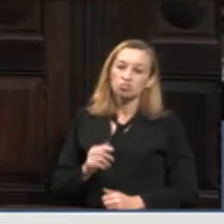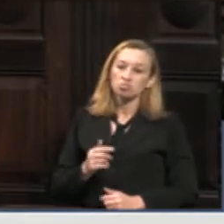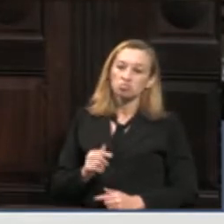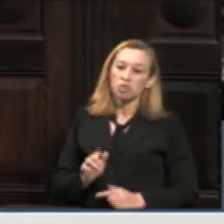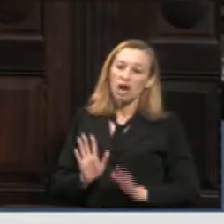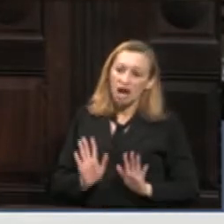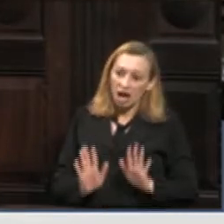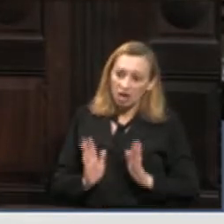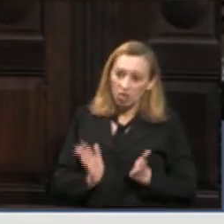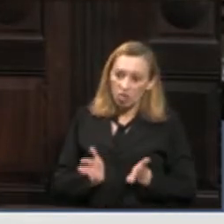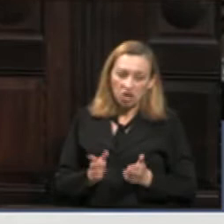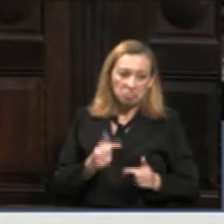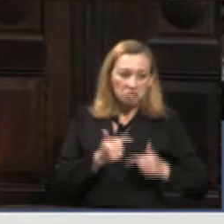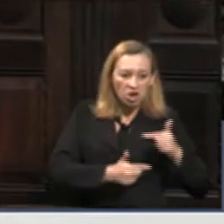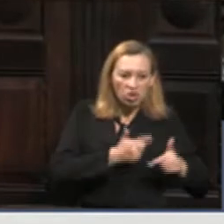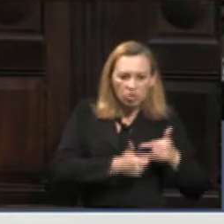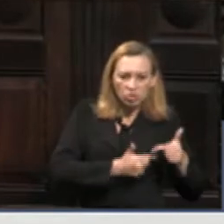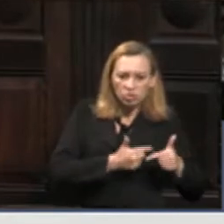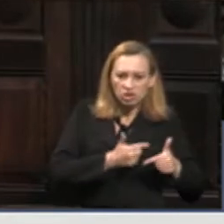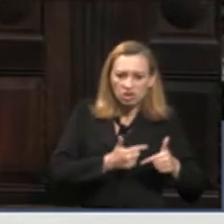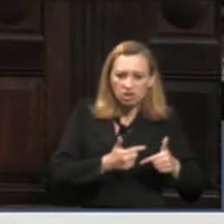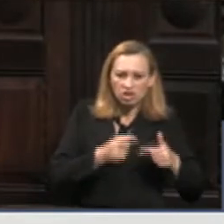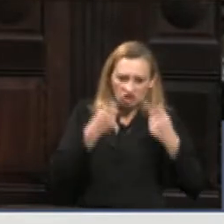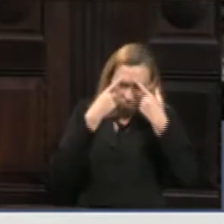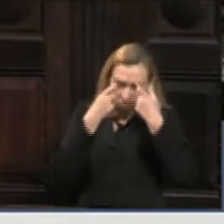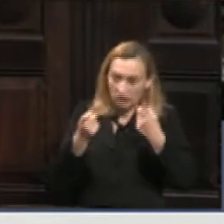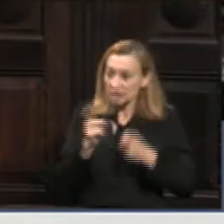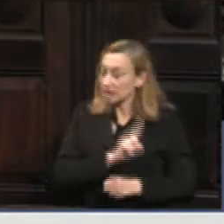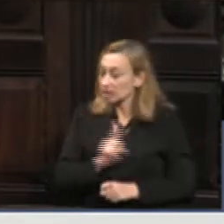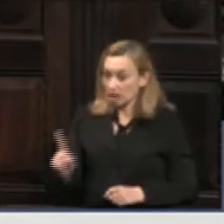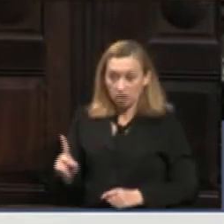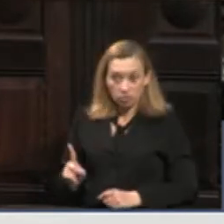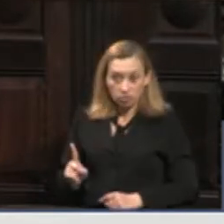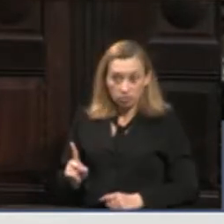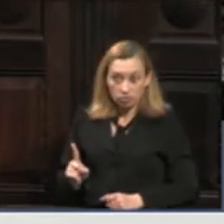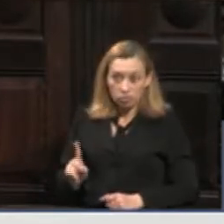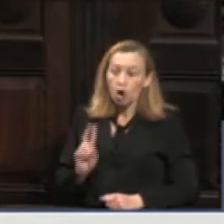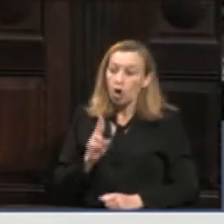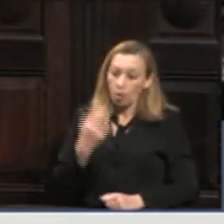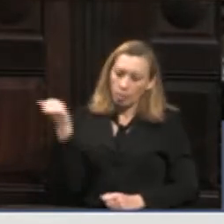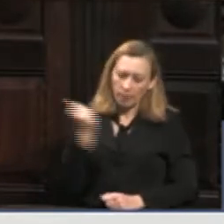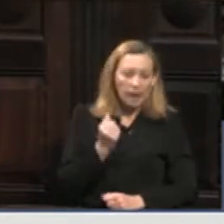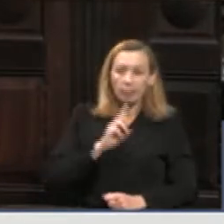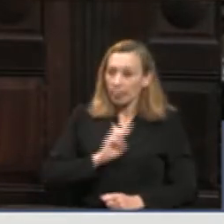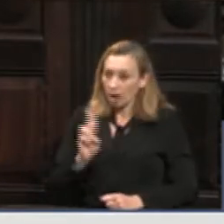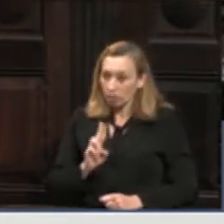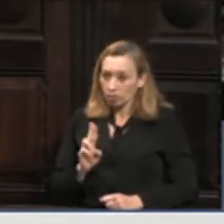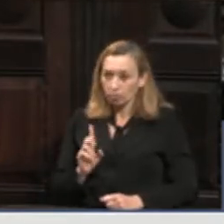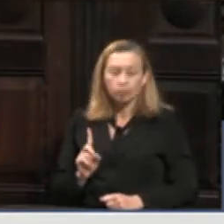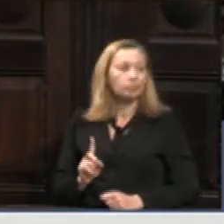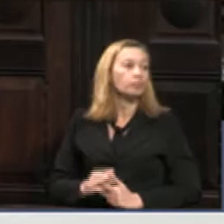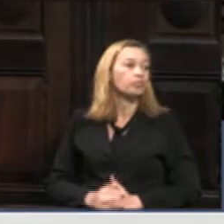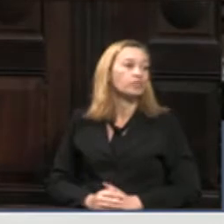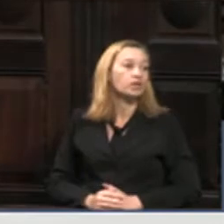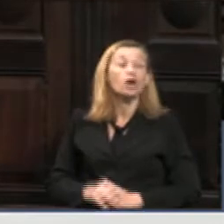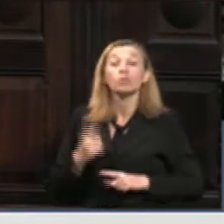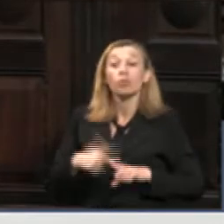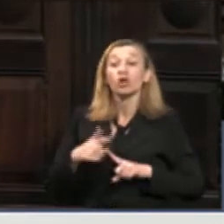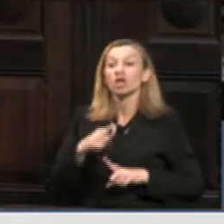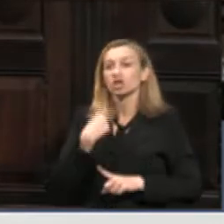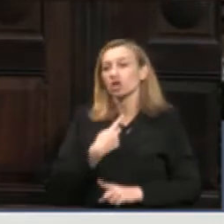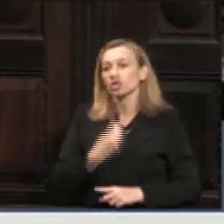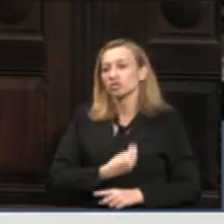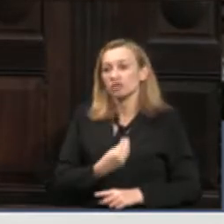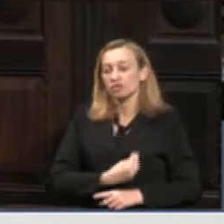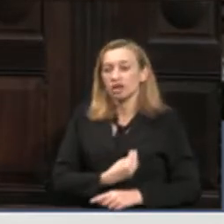se agredir e até mesmo se matarem. Porque estamos vivendo